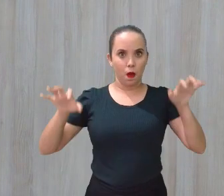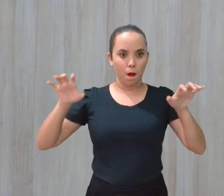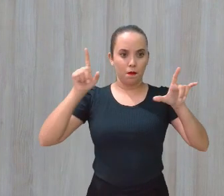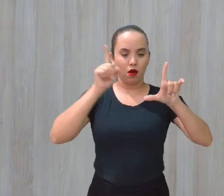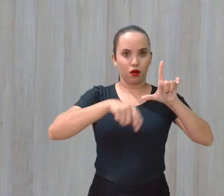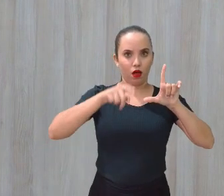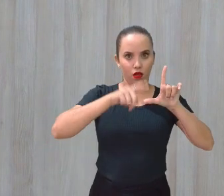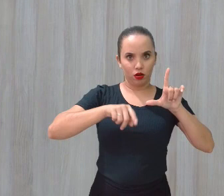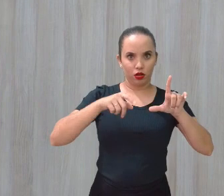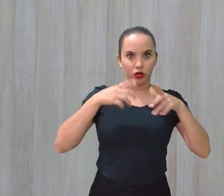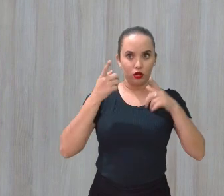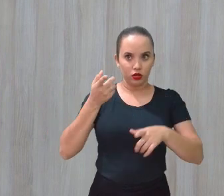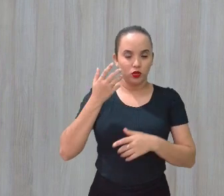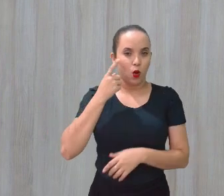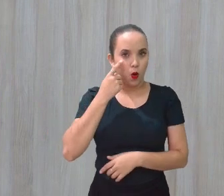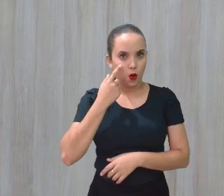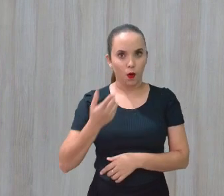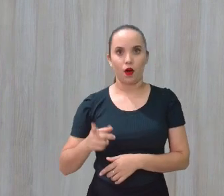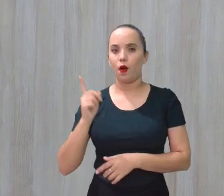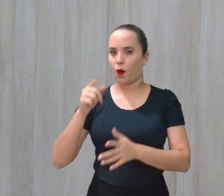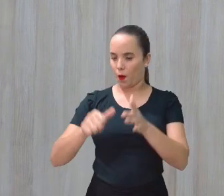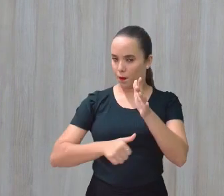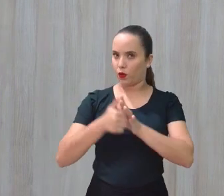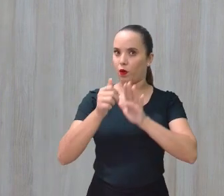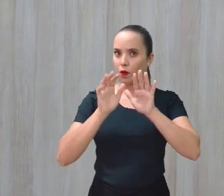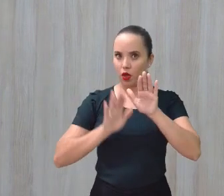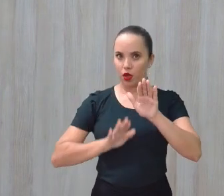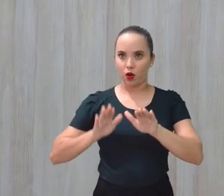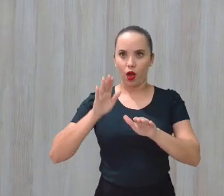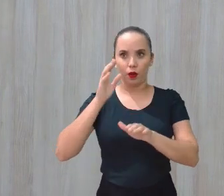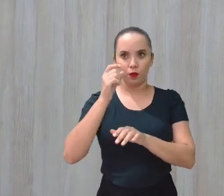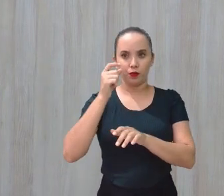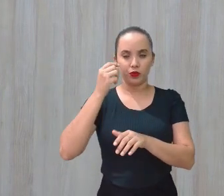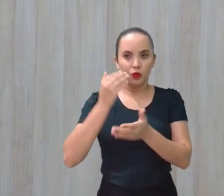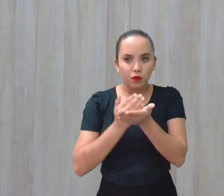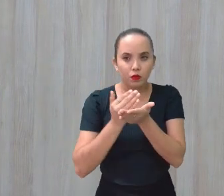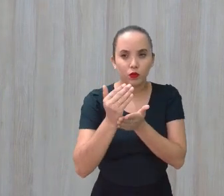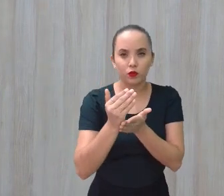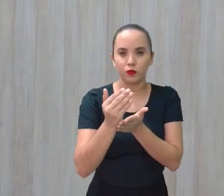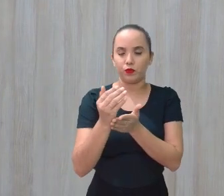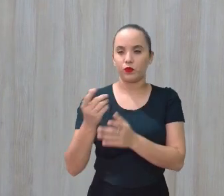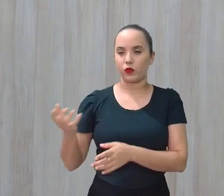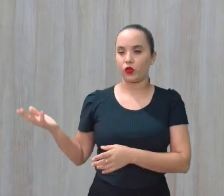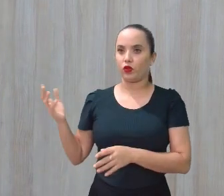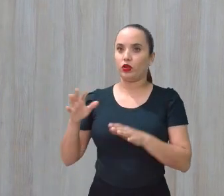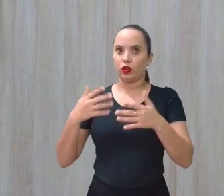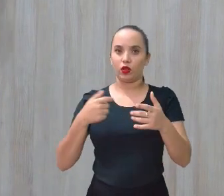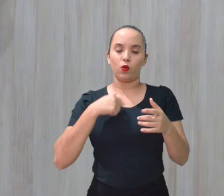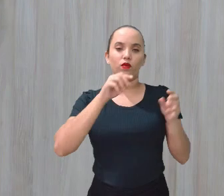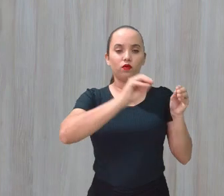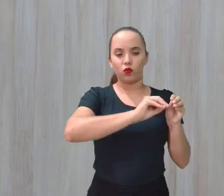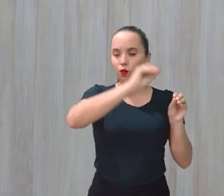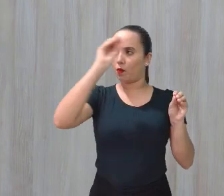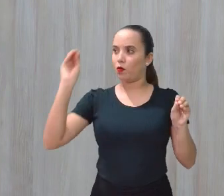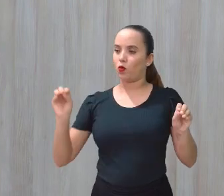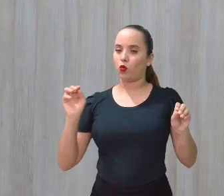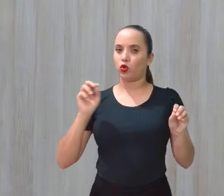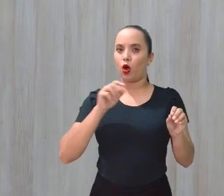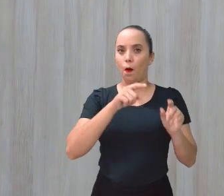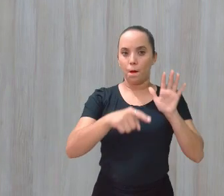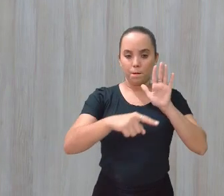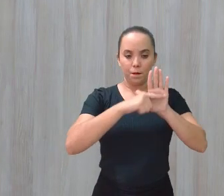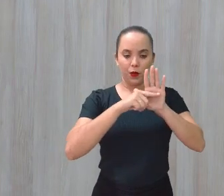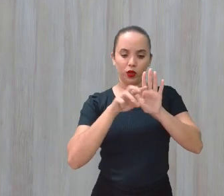da equação, tá certo? Esse é o primeiro passo. No caso aqui, eu vou passar esse menos w para o outro lado. Lembra que